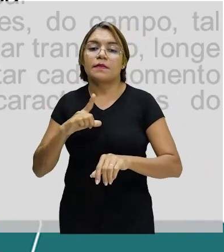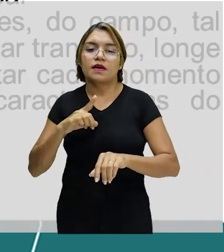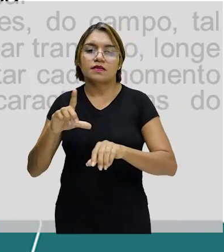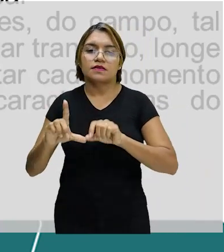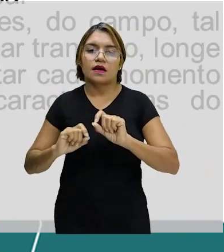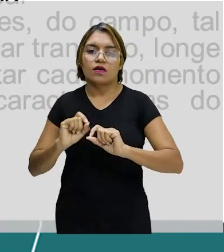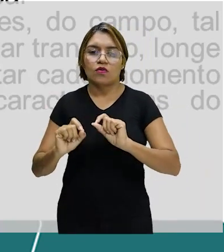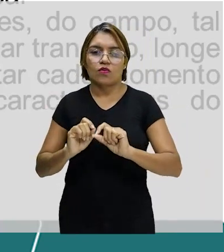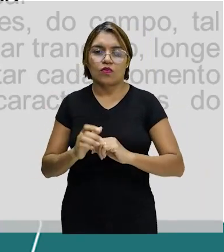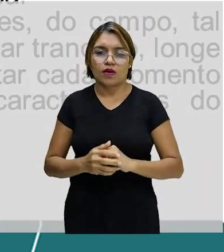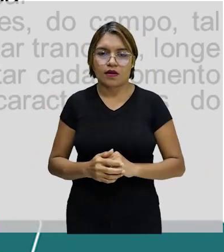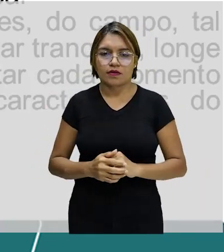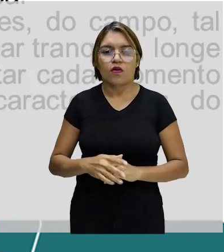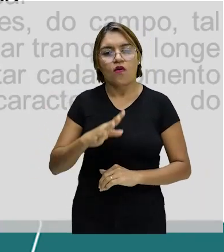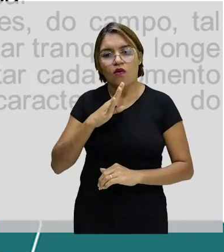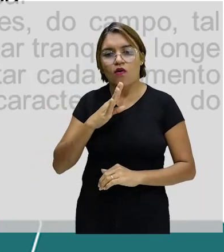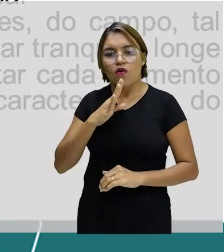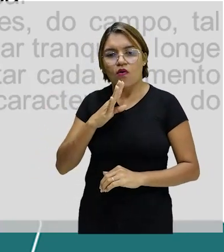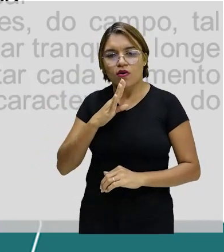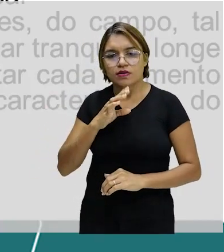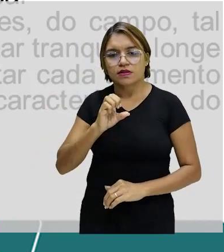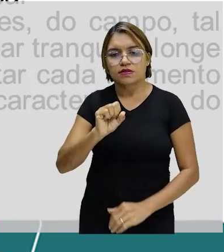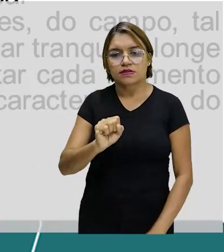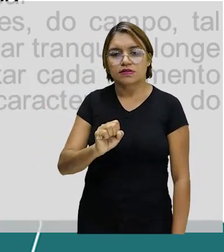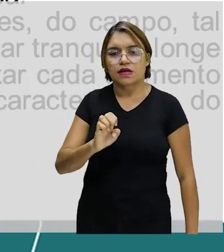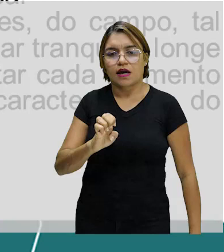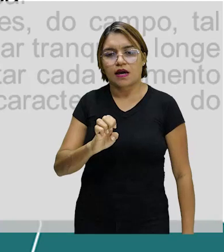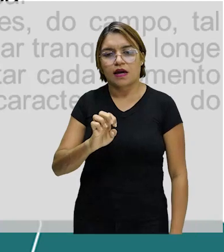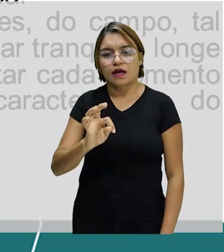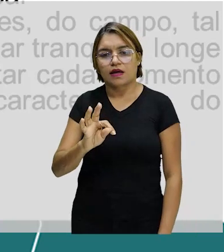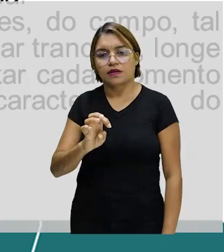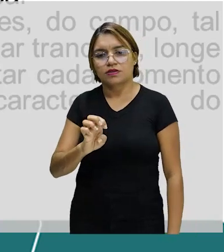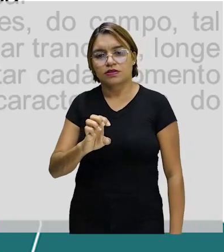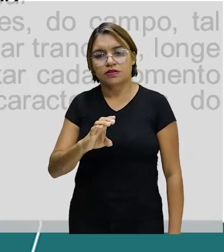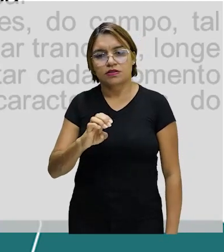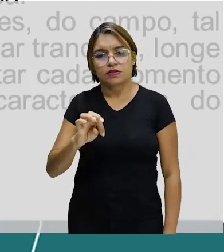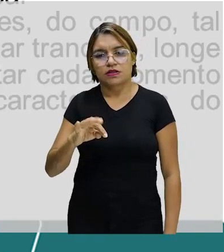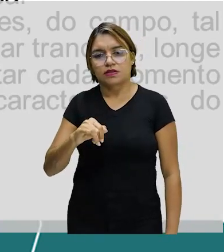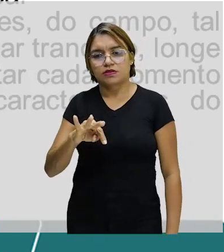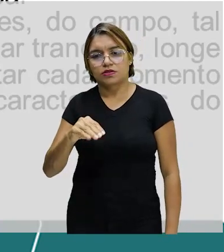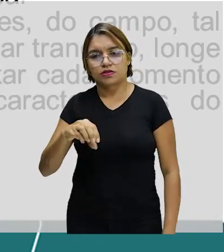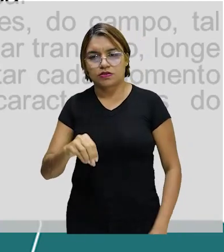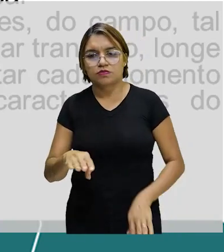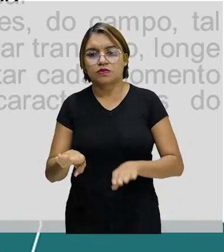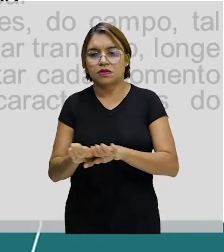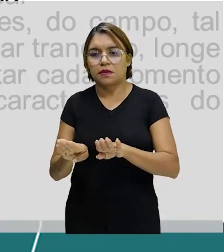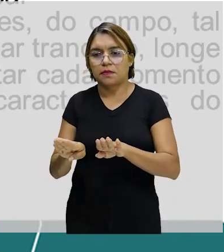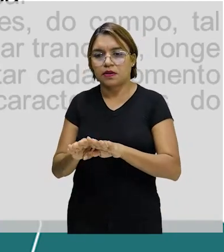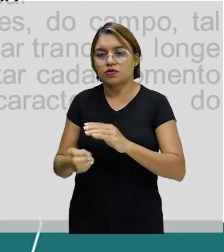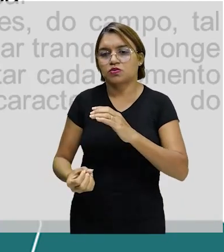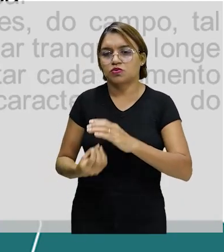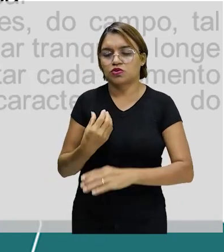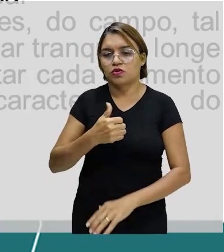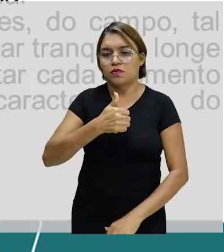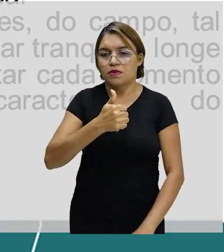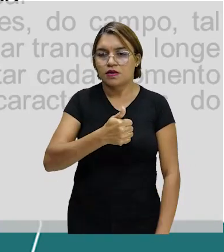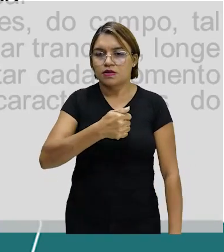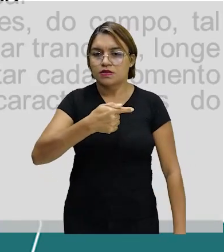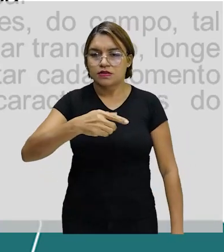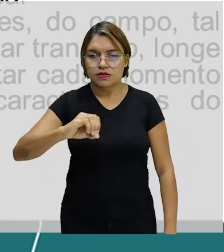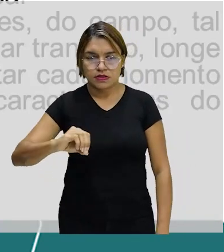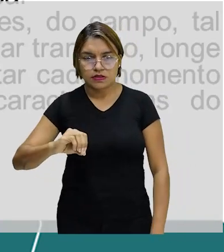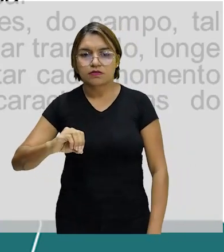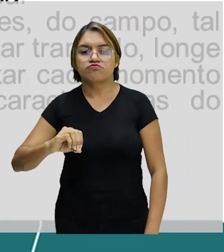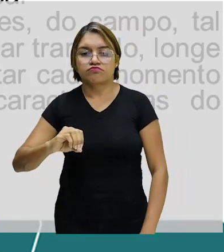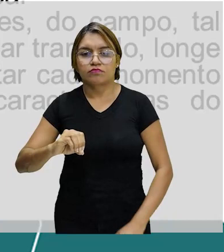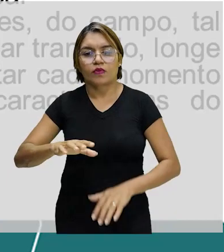surgiu nos anos de 1700 e como neoclassicismo porque retomou valores referentes ao classicismo, um movimento artístico que